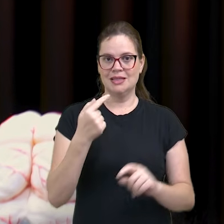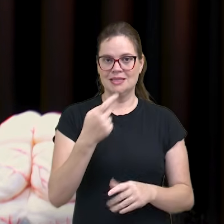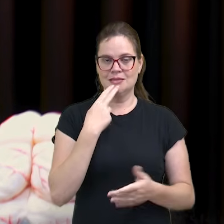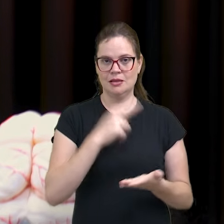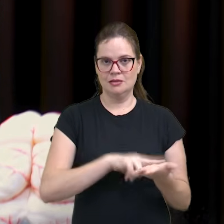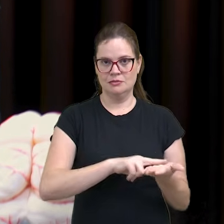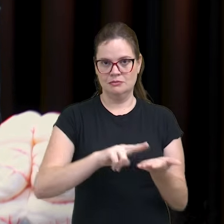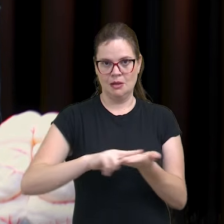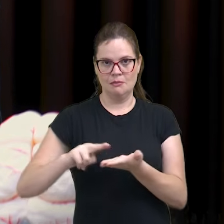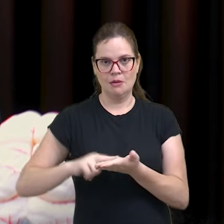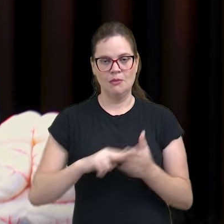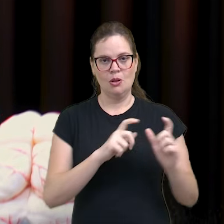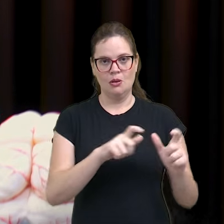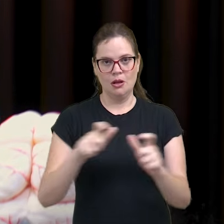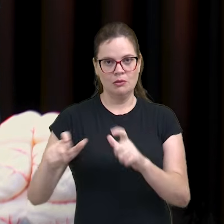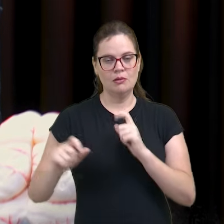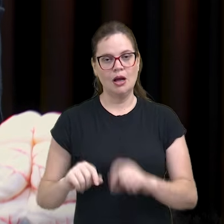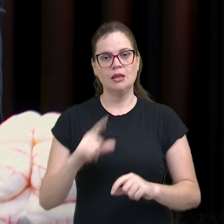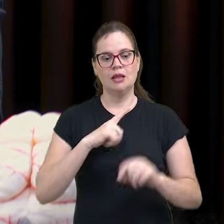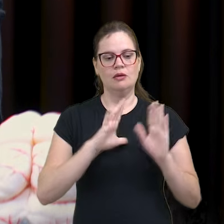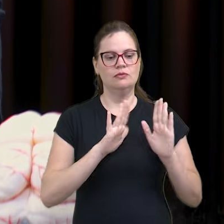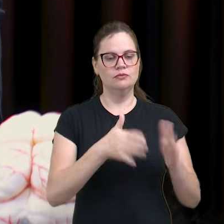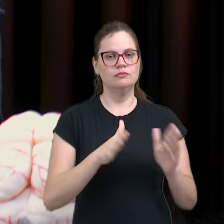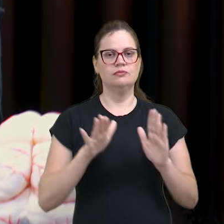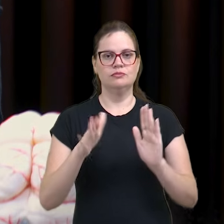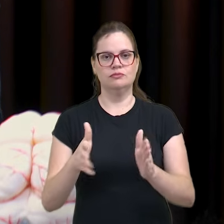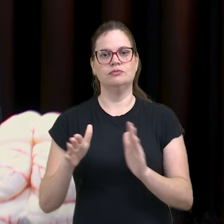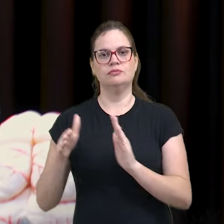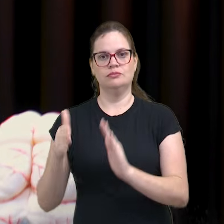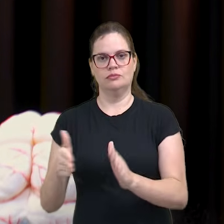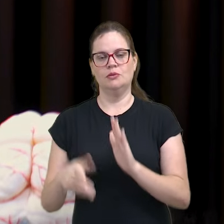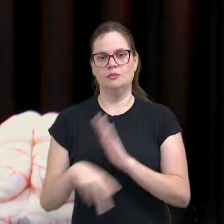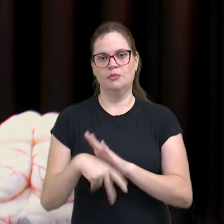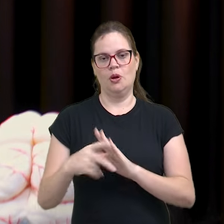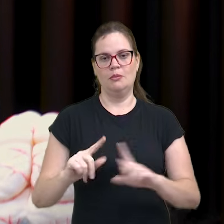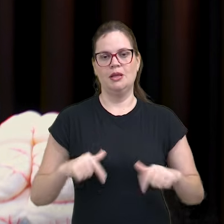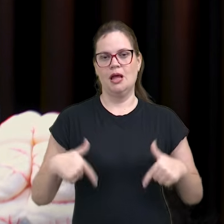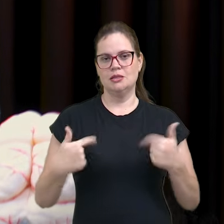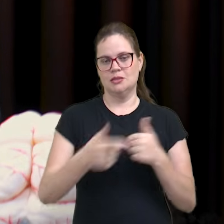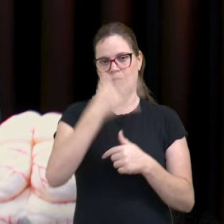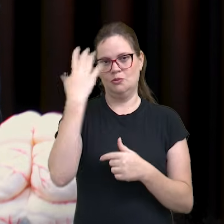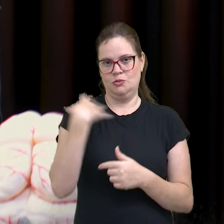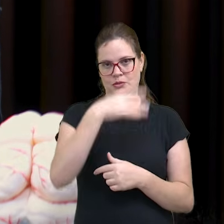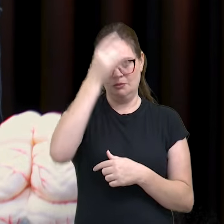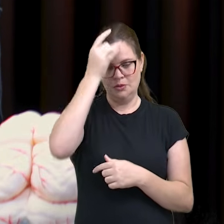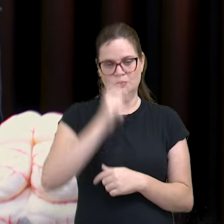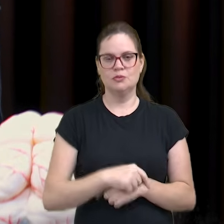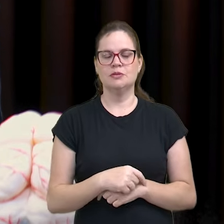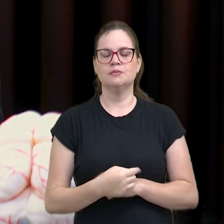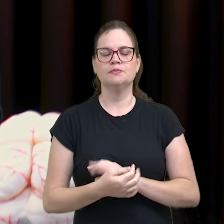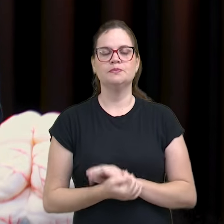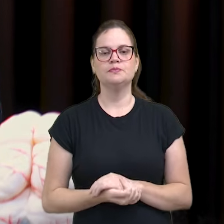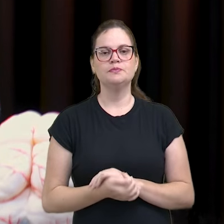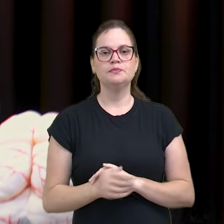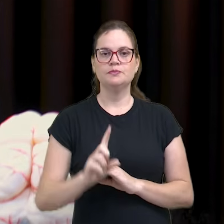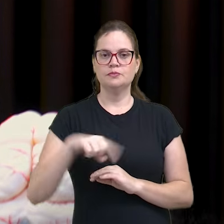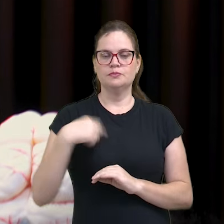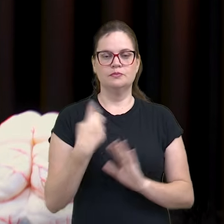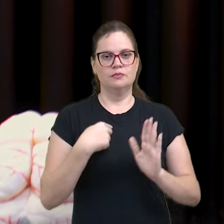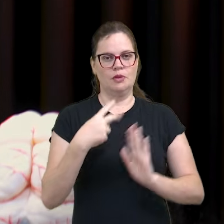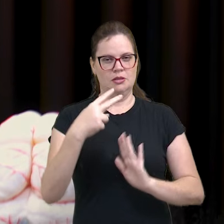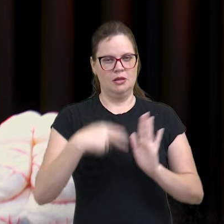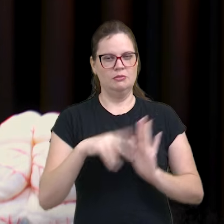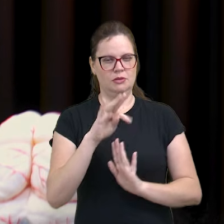a ênfase do Espírito Santo, que são as 7 ênfases de acordo com as igrejas lá